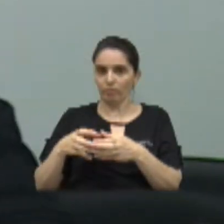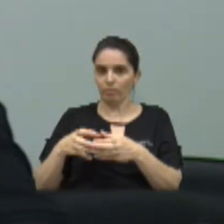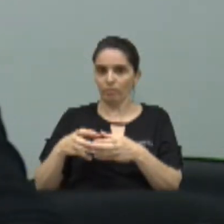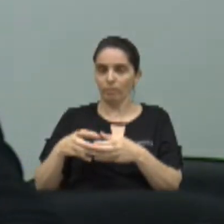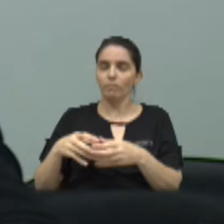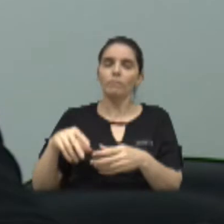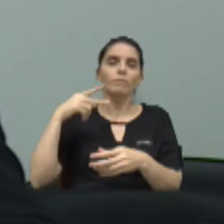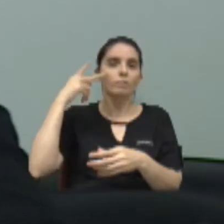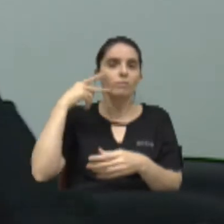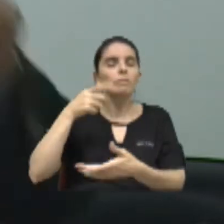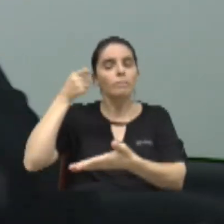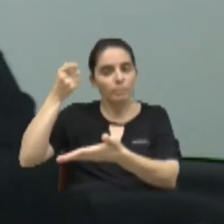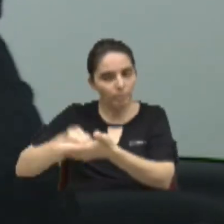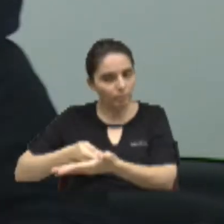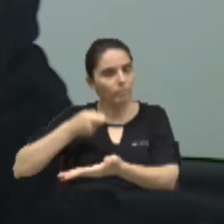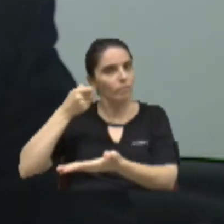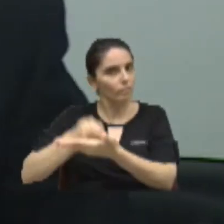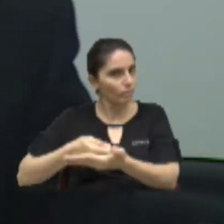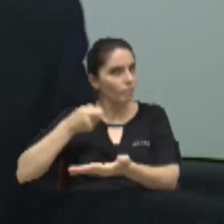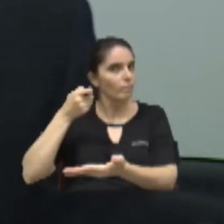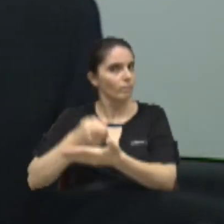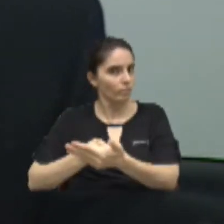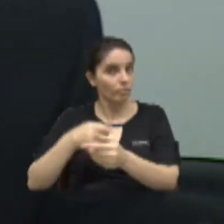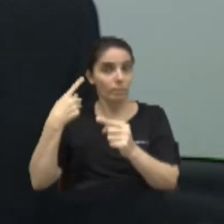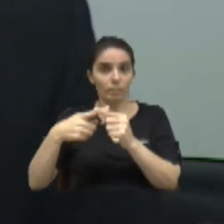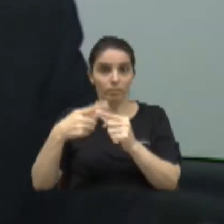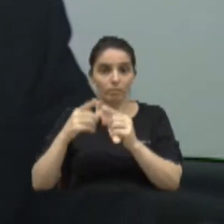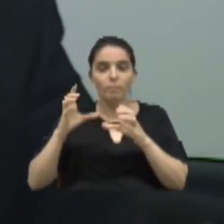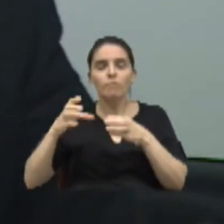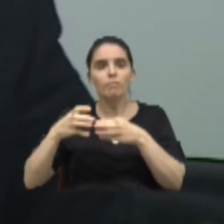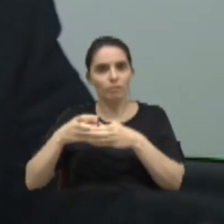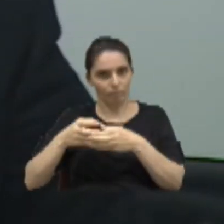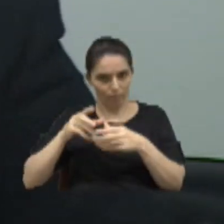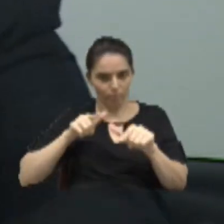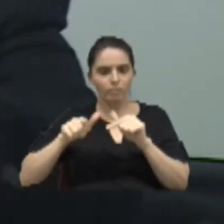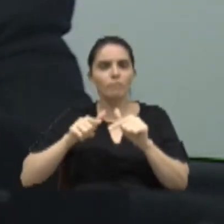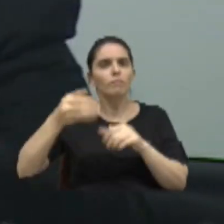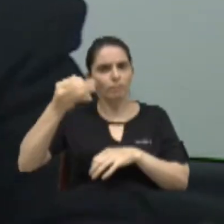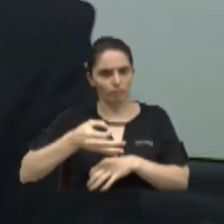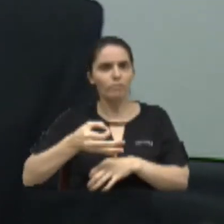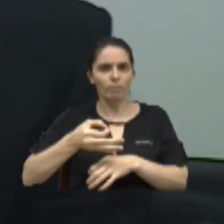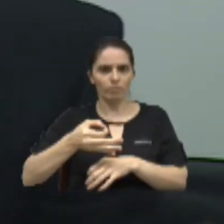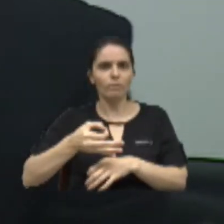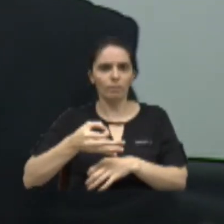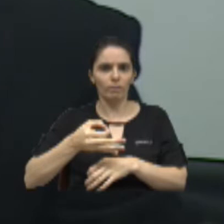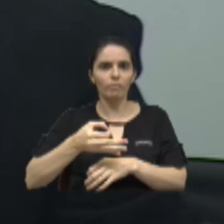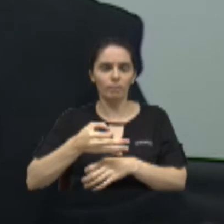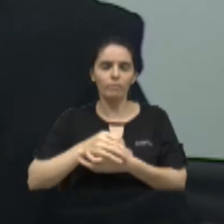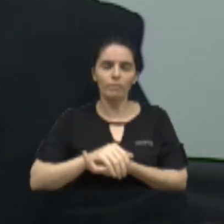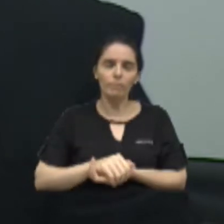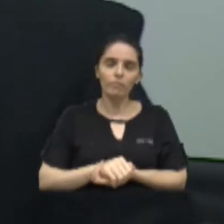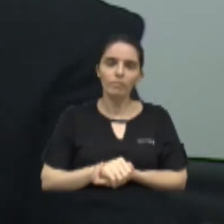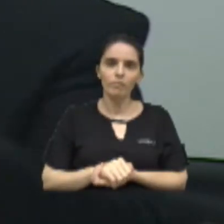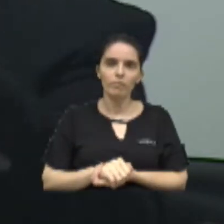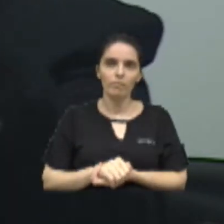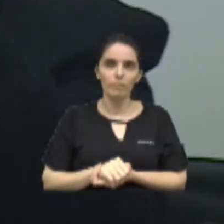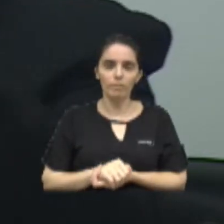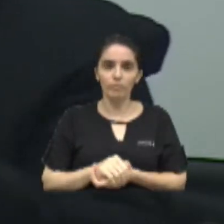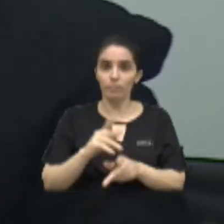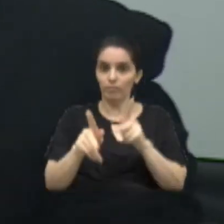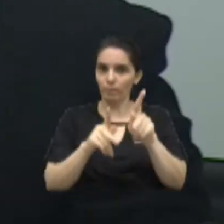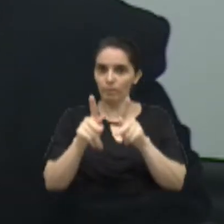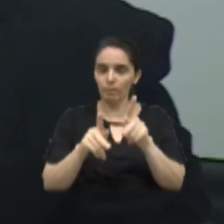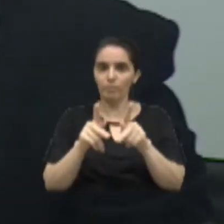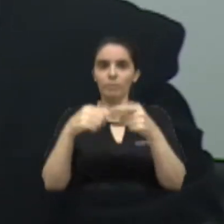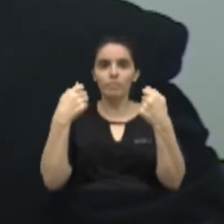cobrar dessa comissão, porque as nossas comissões são atuantes, entendeu? E é assim que deve ser, e a população tem